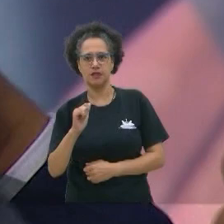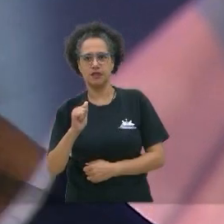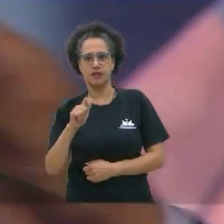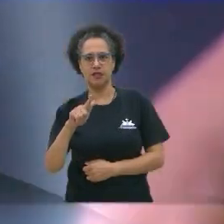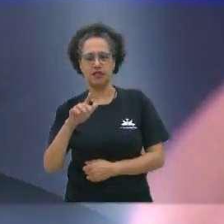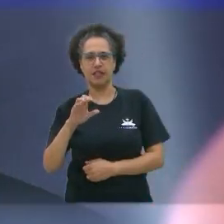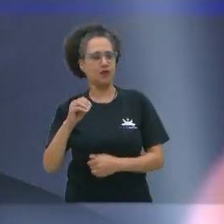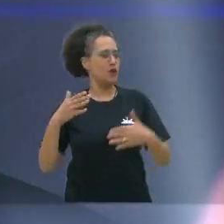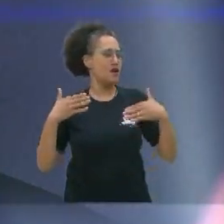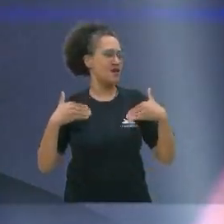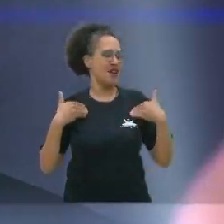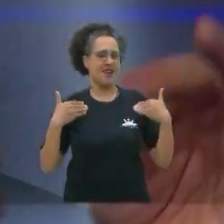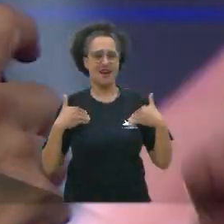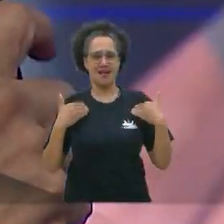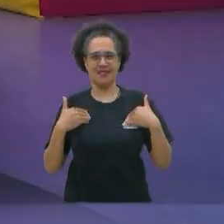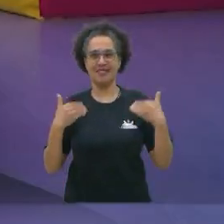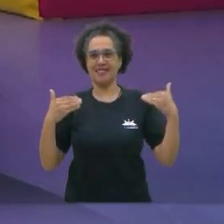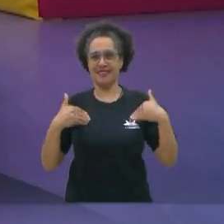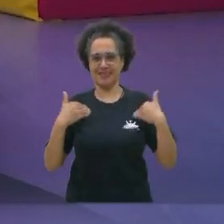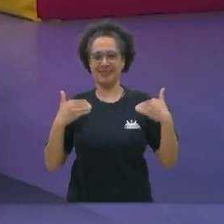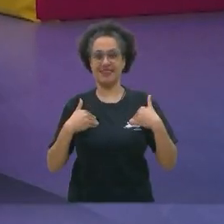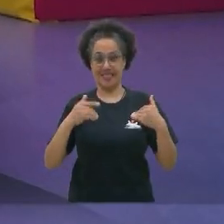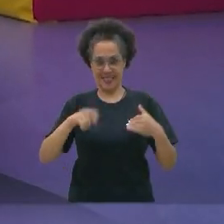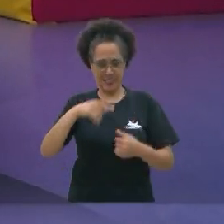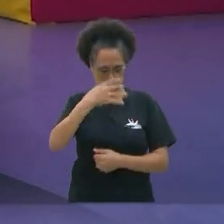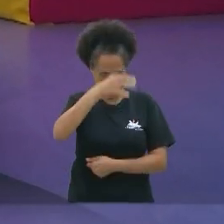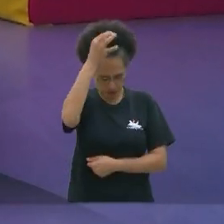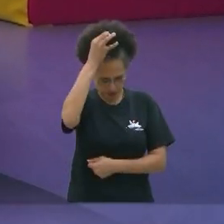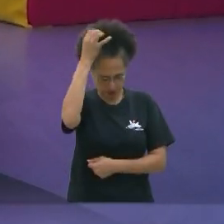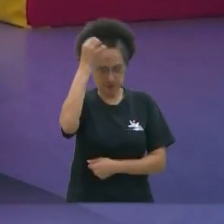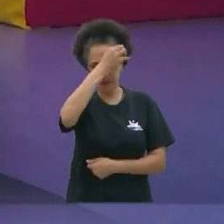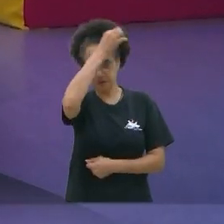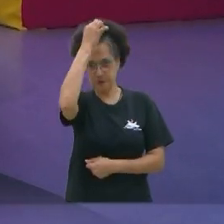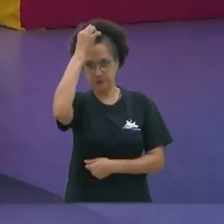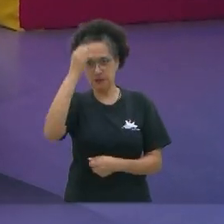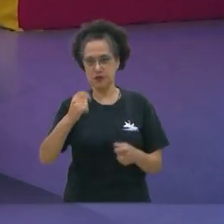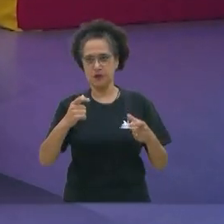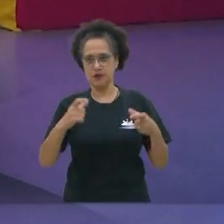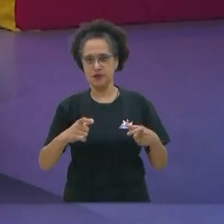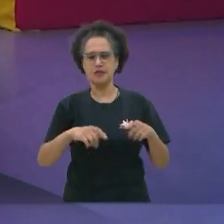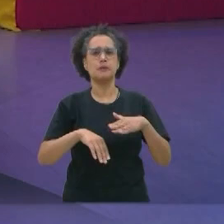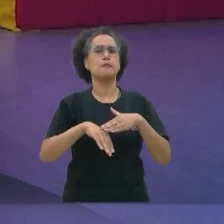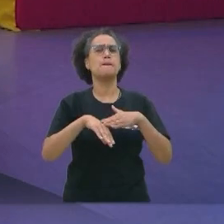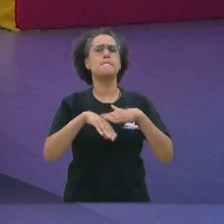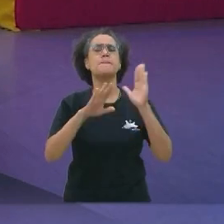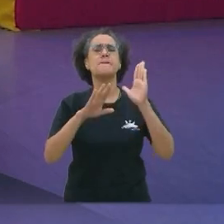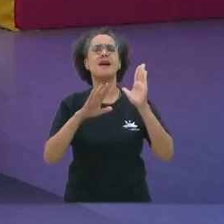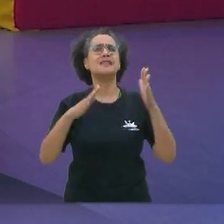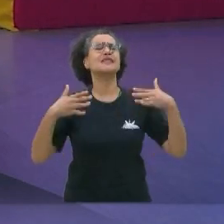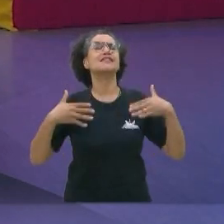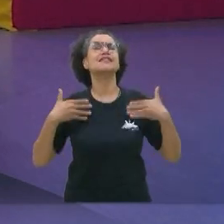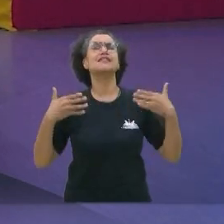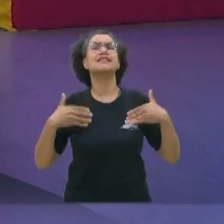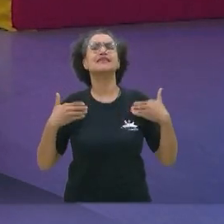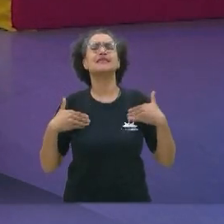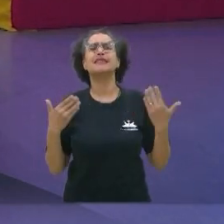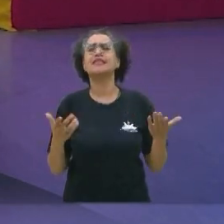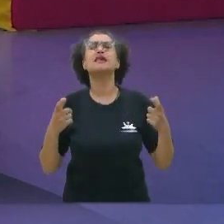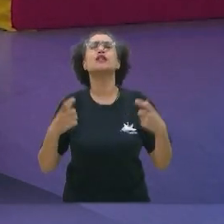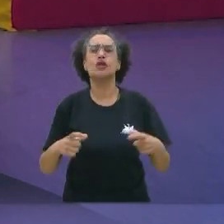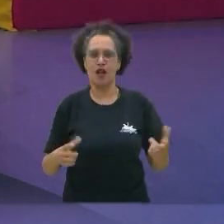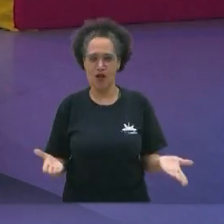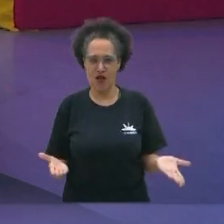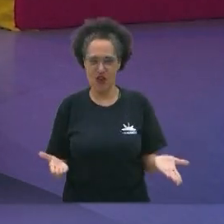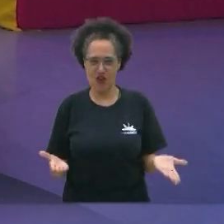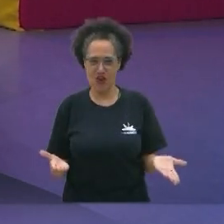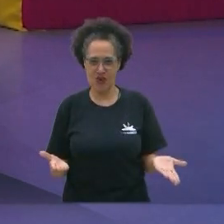bem-vindo. Alegria é fruto do Espírito Santo, né, William? Ó, o lugar mais alegre do Brasil, sabe onde que é? Na TV Evangelizar, na noite